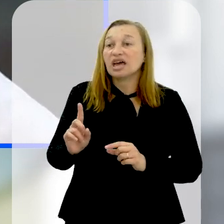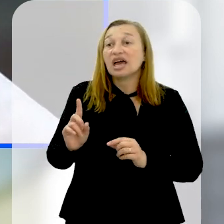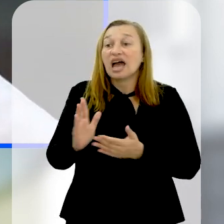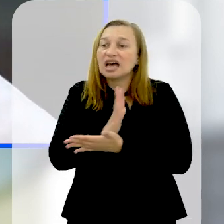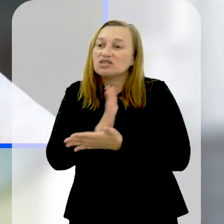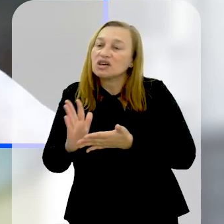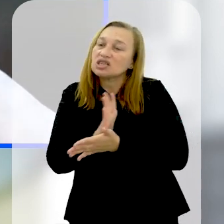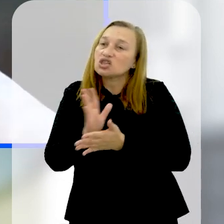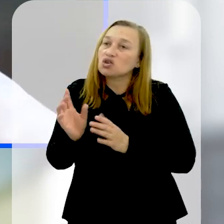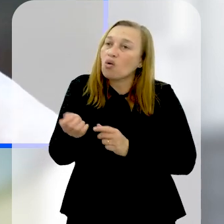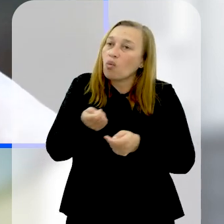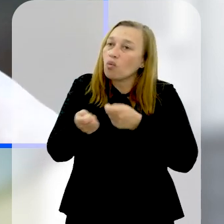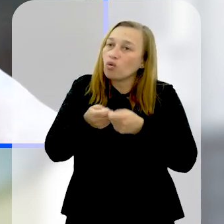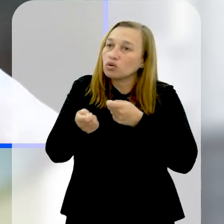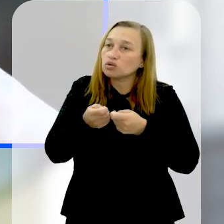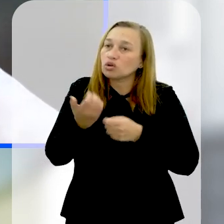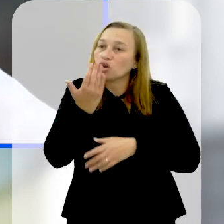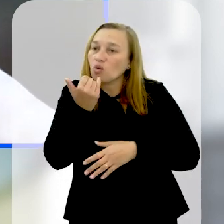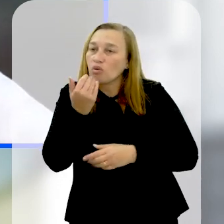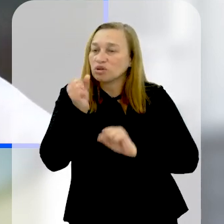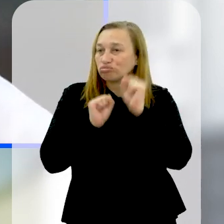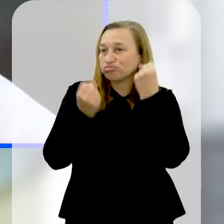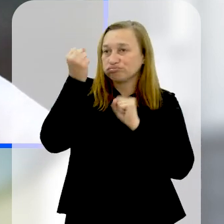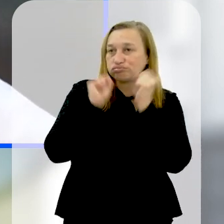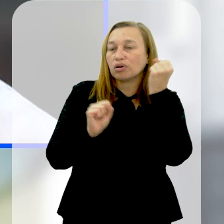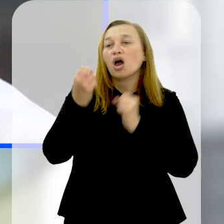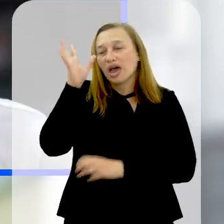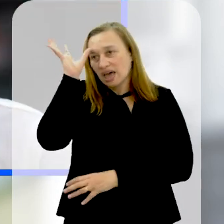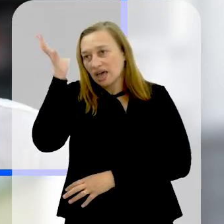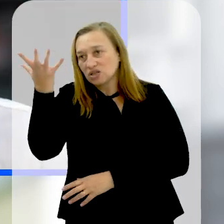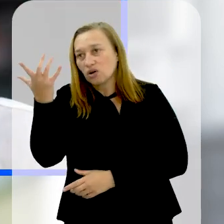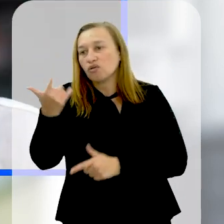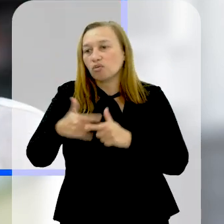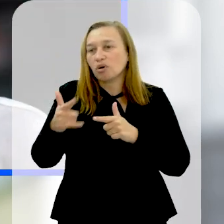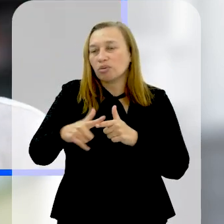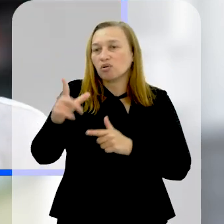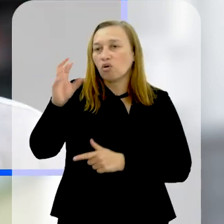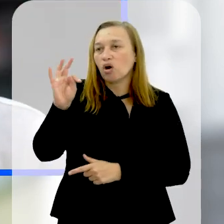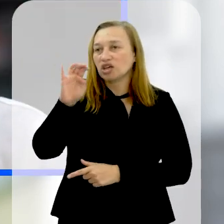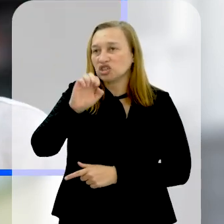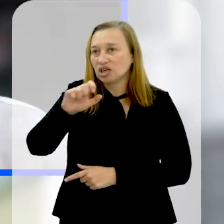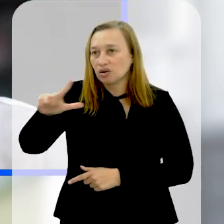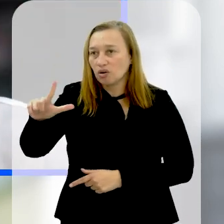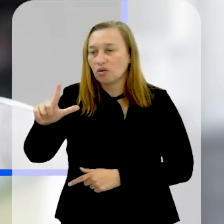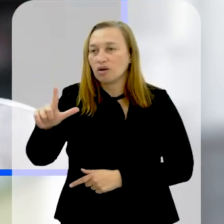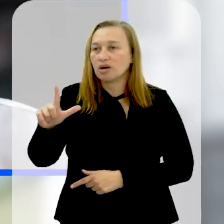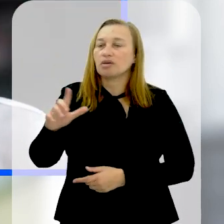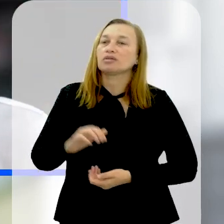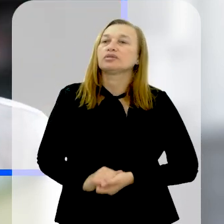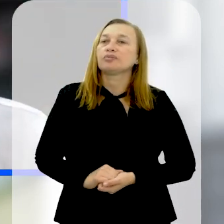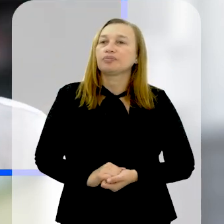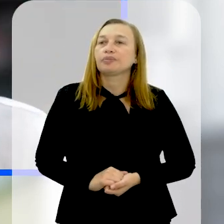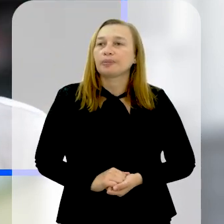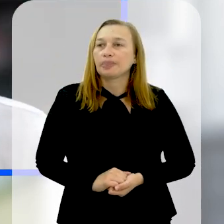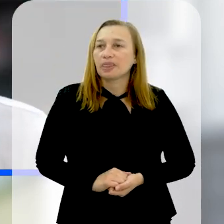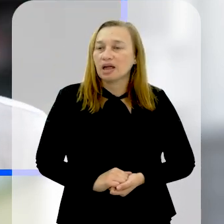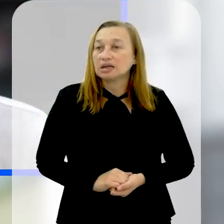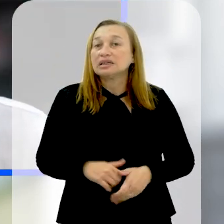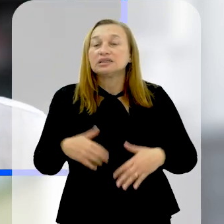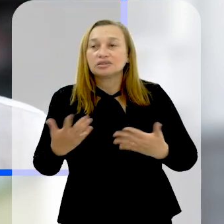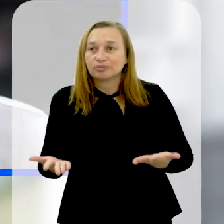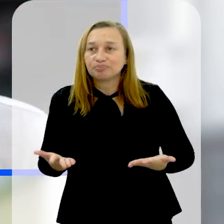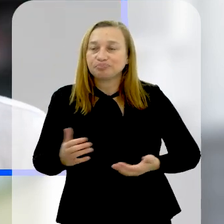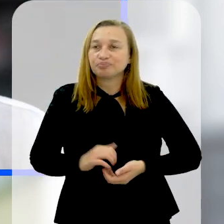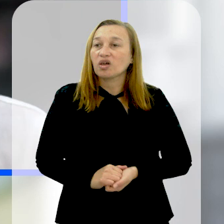uma dieta e um exercício físico, você já resolve essa taxa de colesterol elevado, por exemplo. E